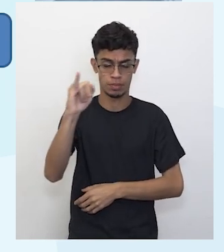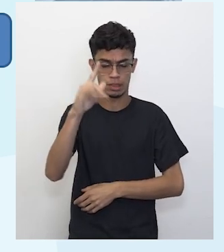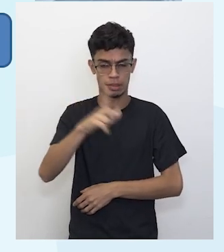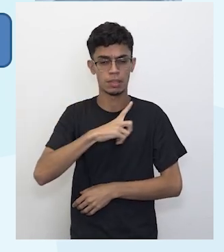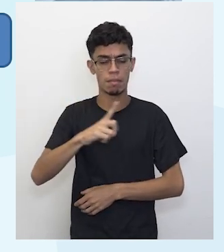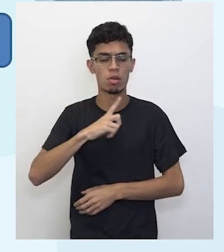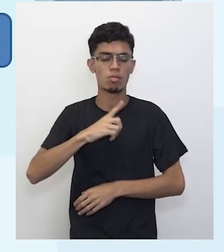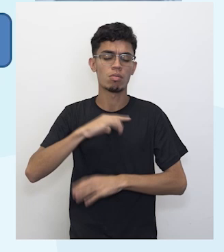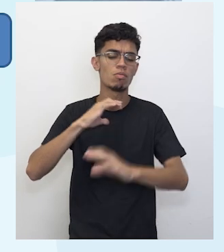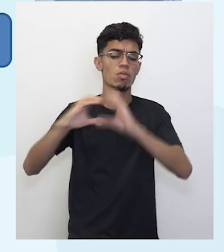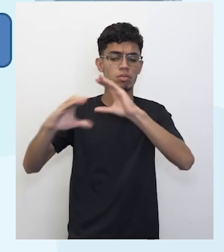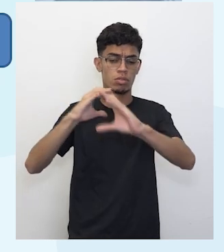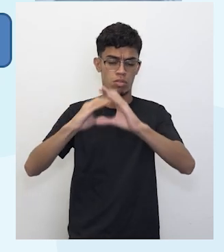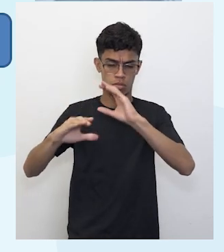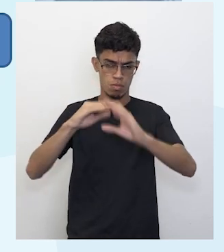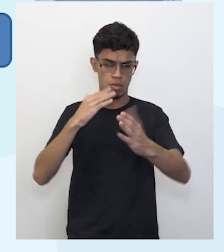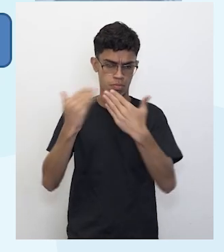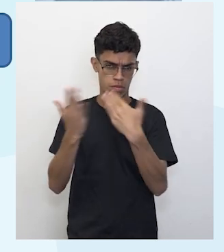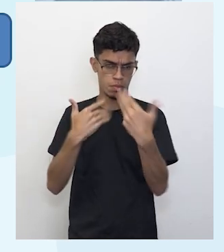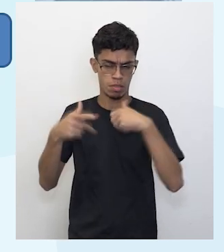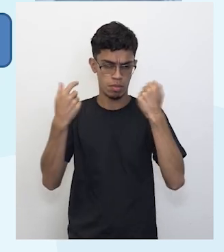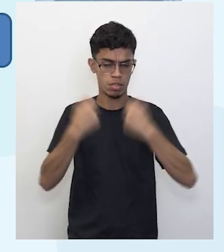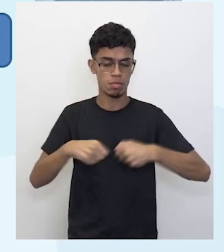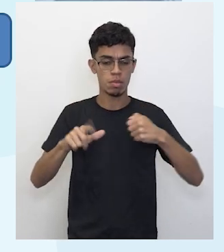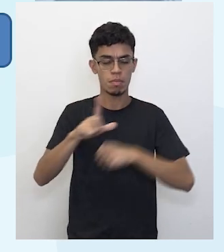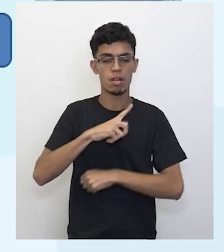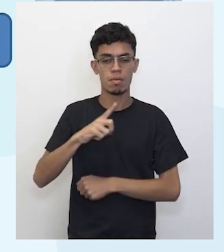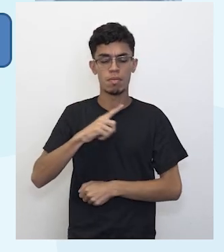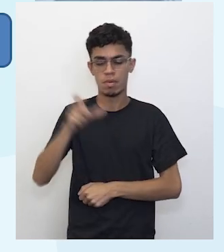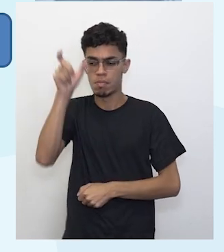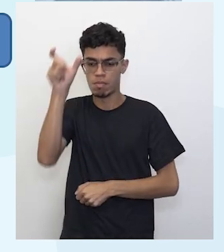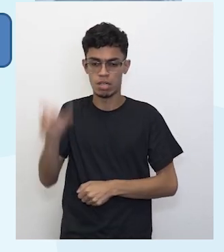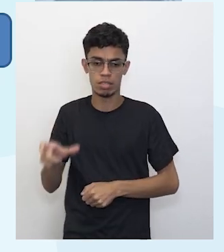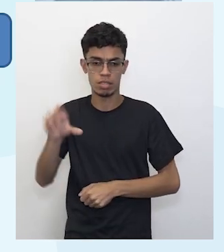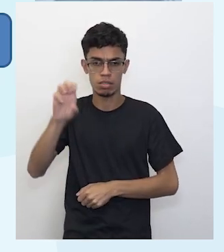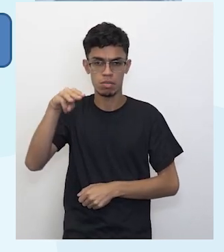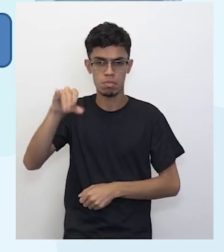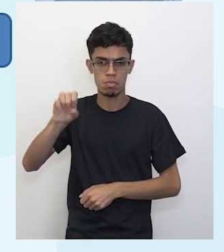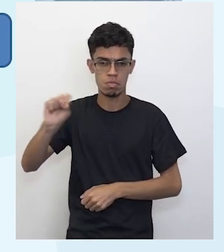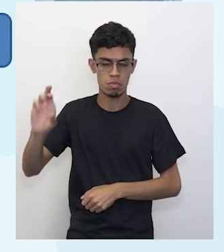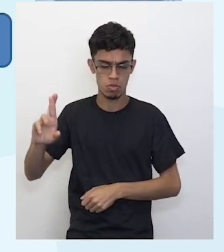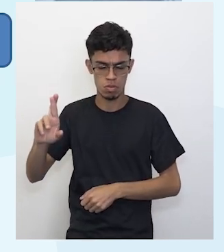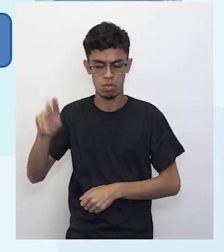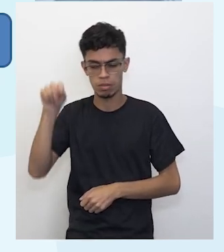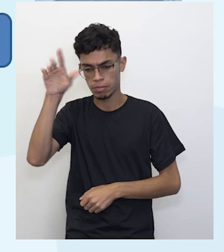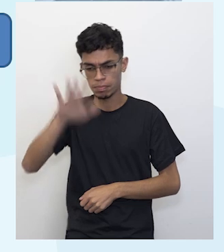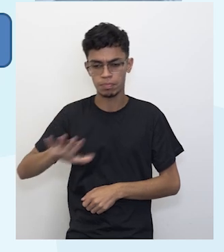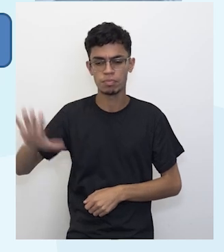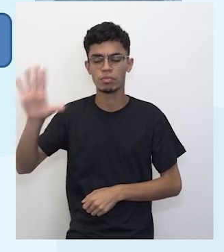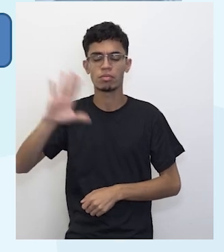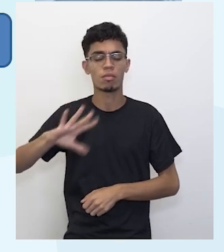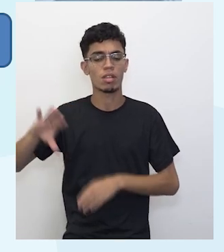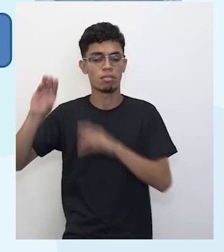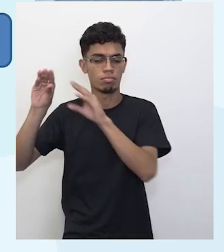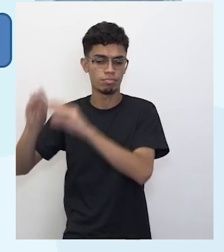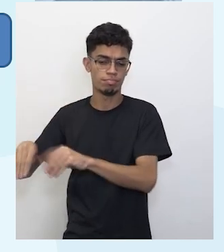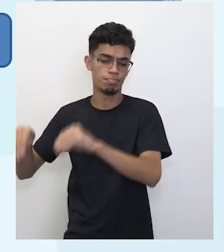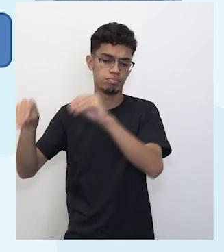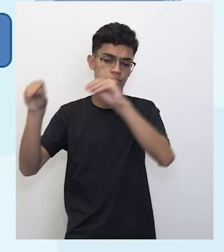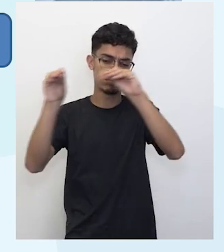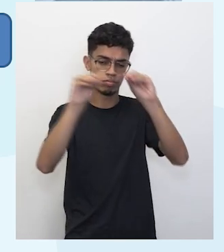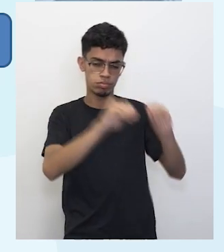haja comunicação, nós precisamos de um emissor que deseje, né, transferir,